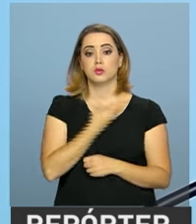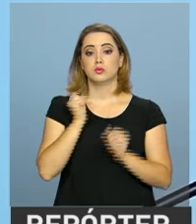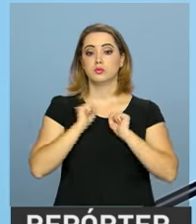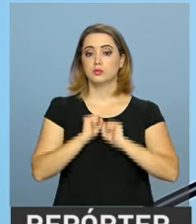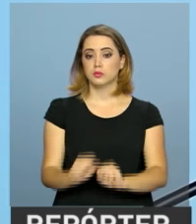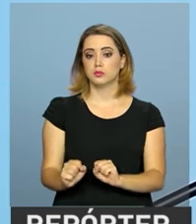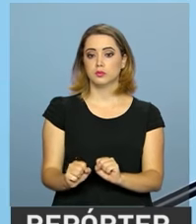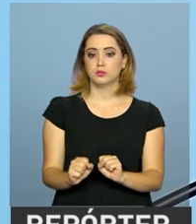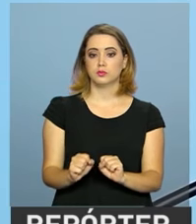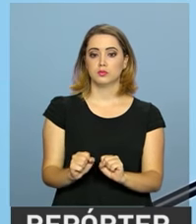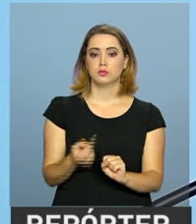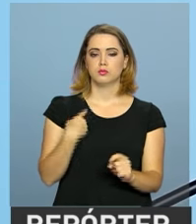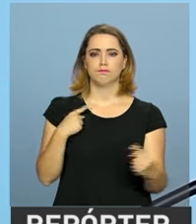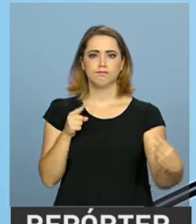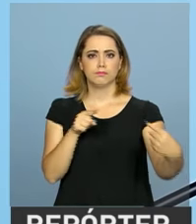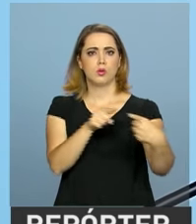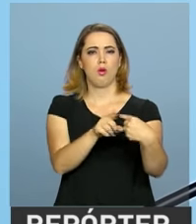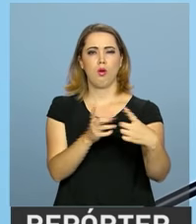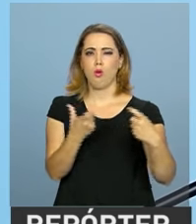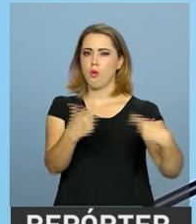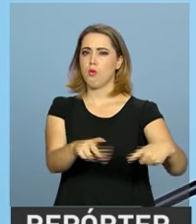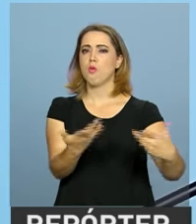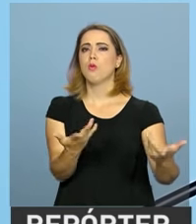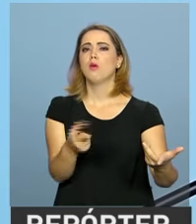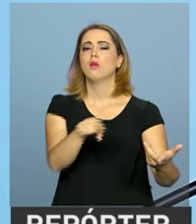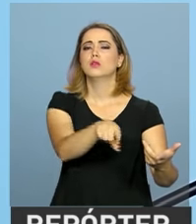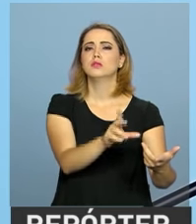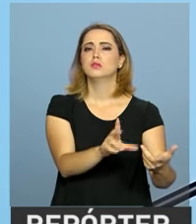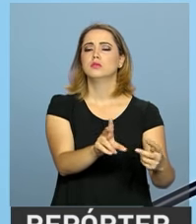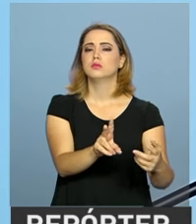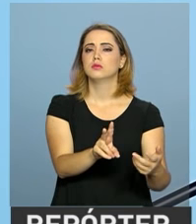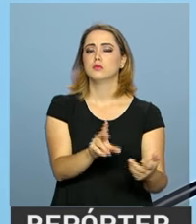possamos atingir aquele postulado